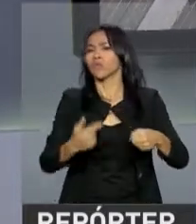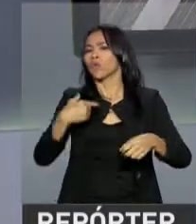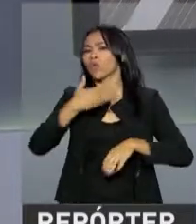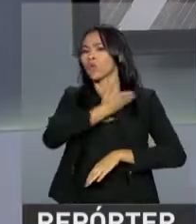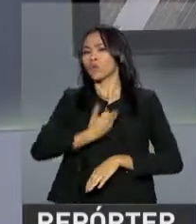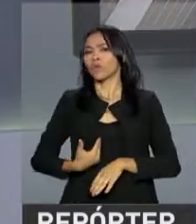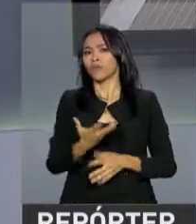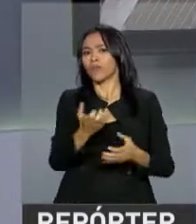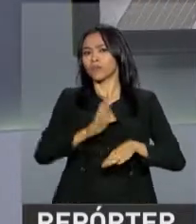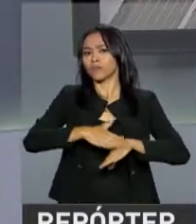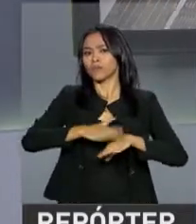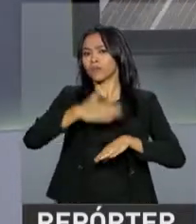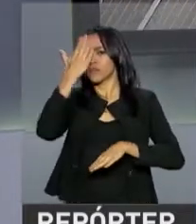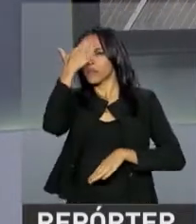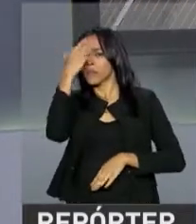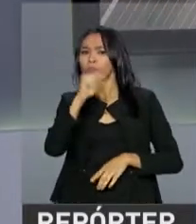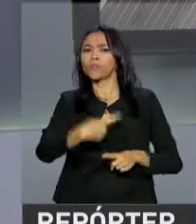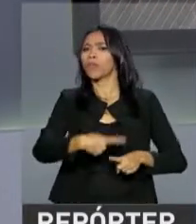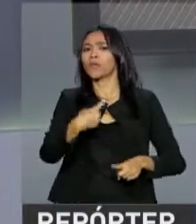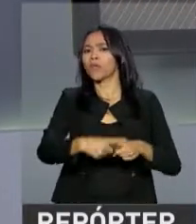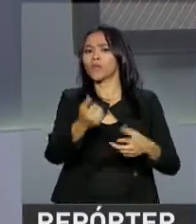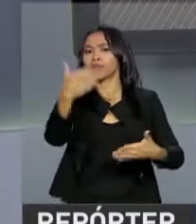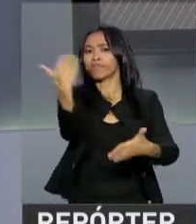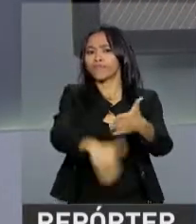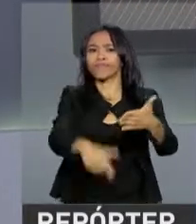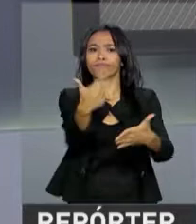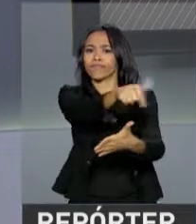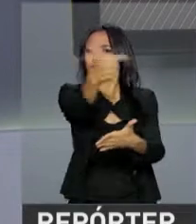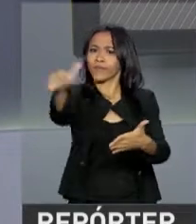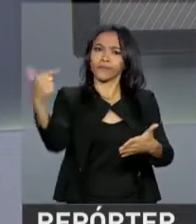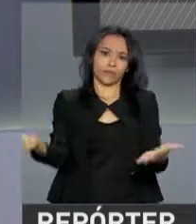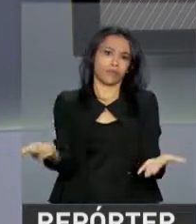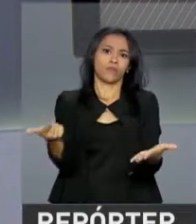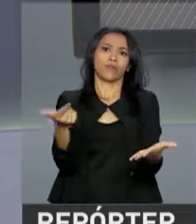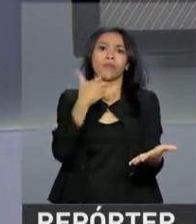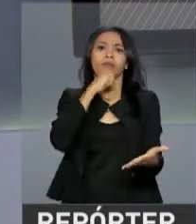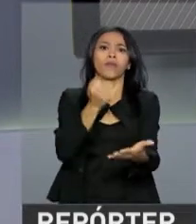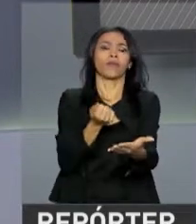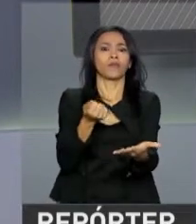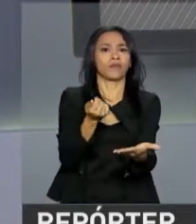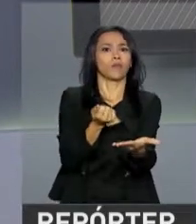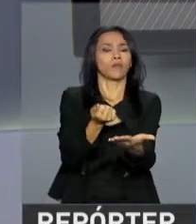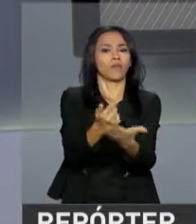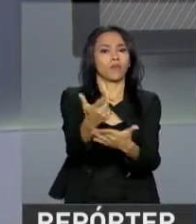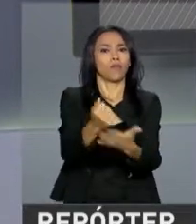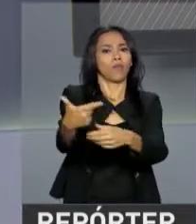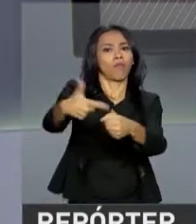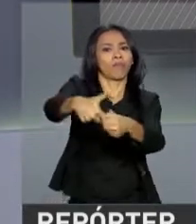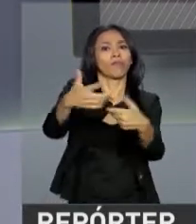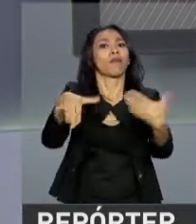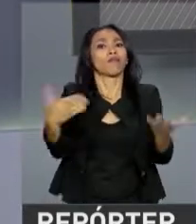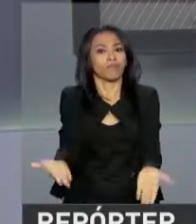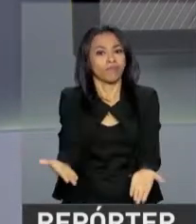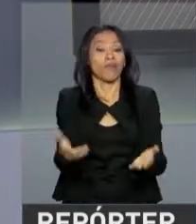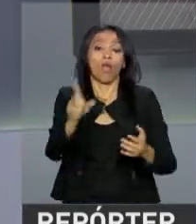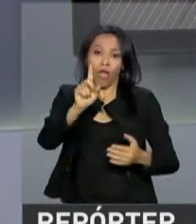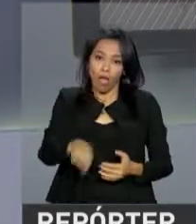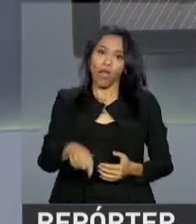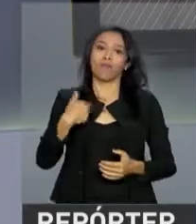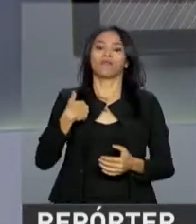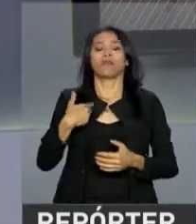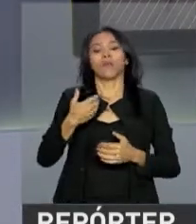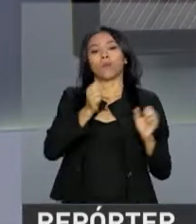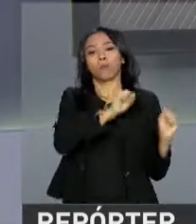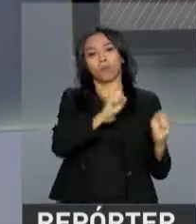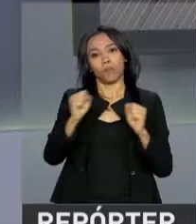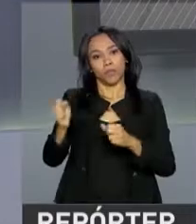desconto combinado na greve dos caminhoneiros não está sendo repassado para os consumidores essa foi uma das promessas do executivo para